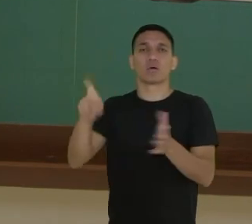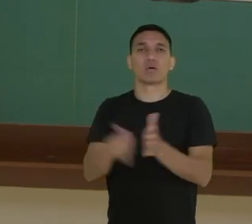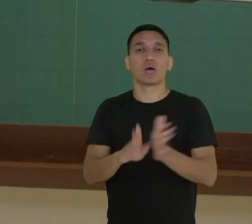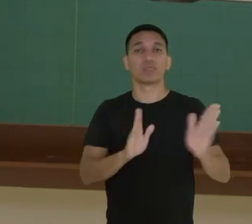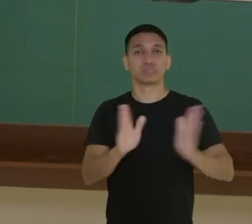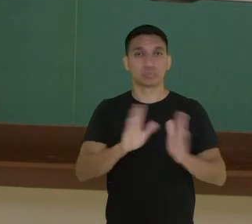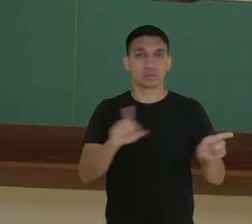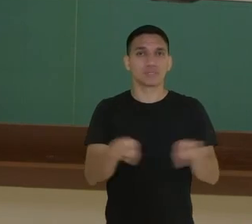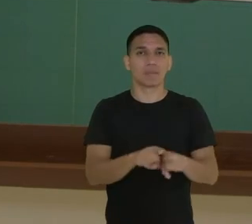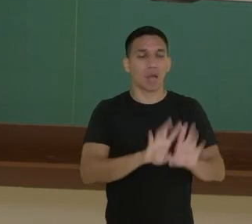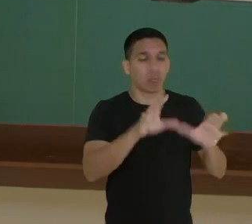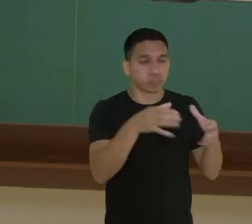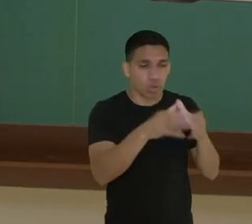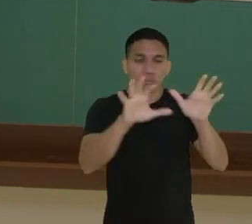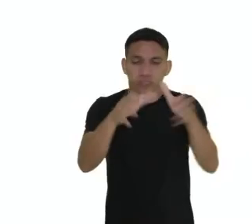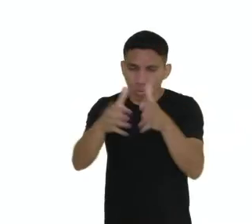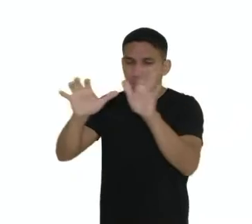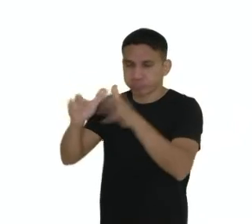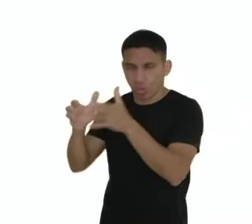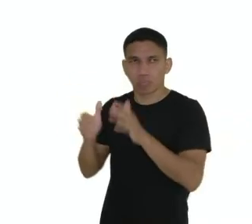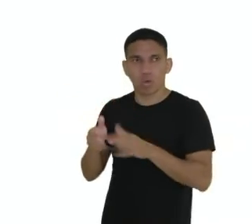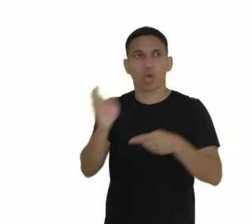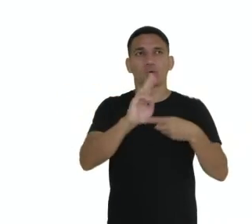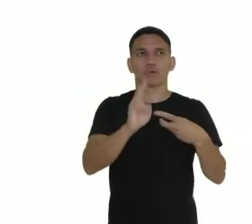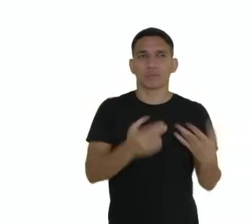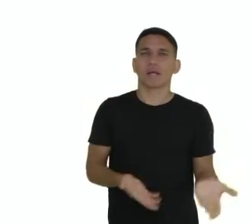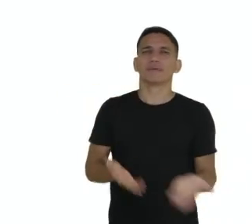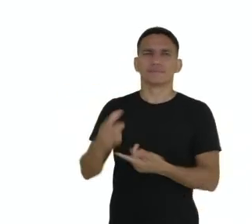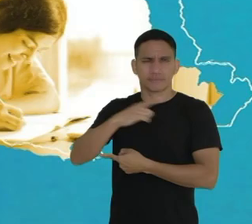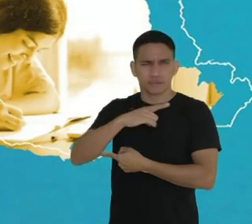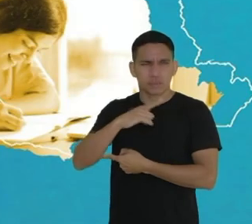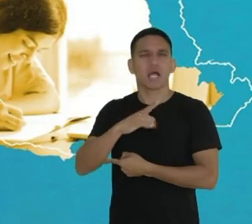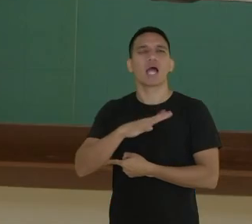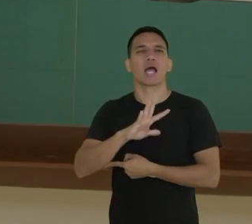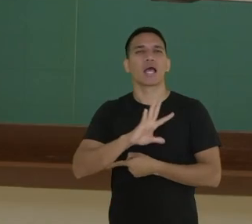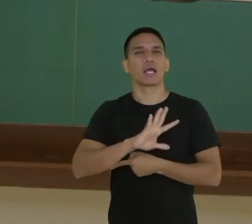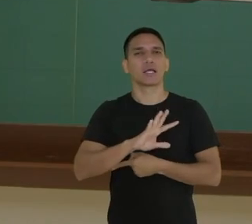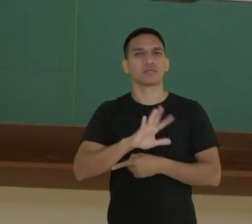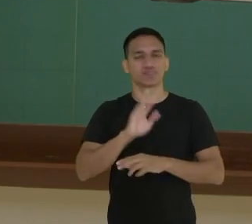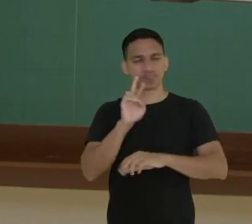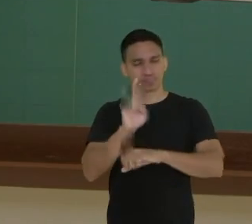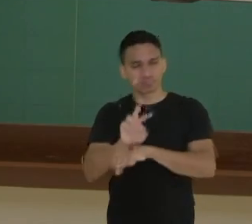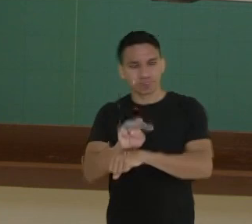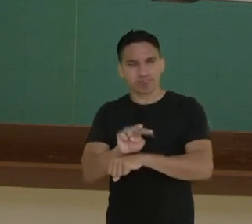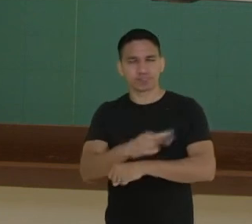as ordens religiosas, como dos franciscanos e dos beneditinos.